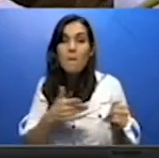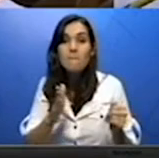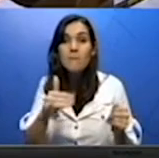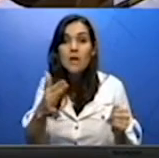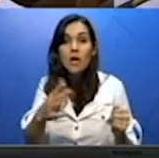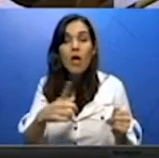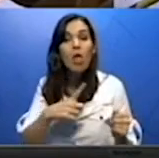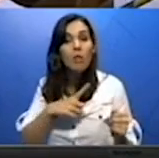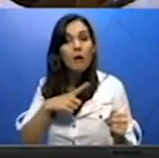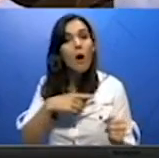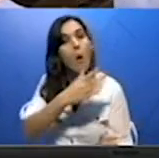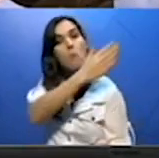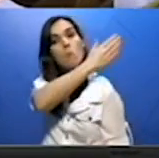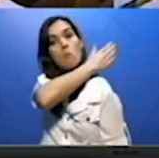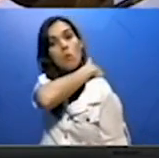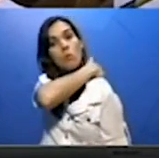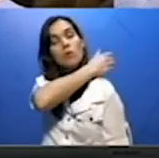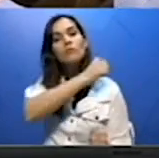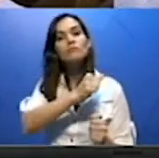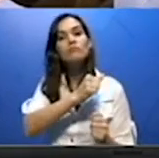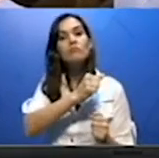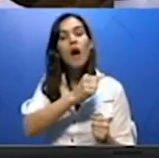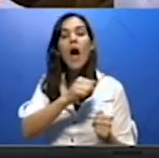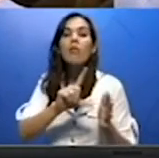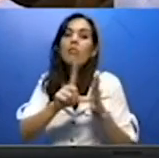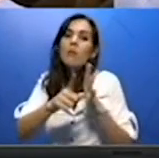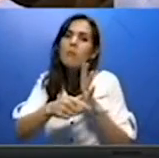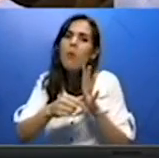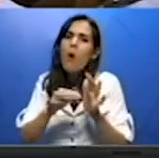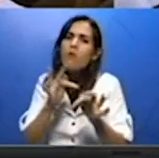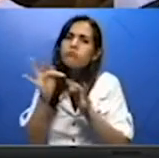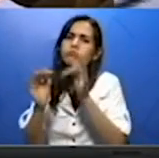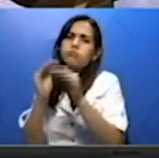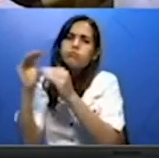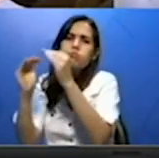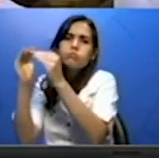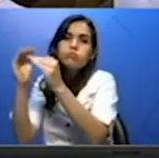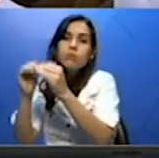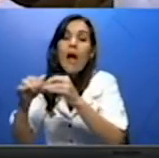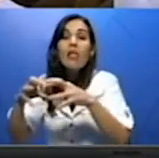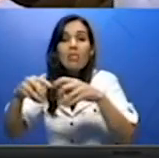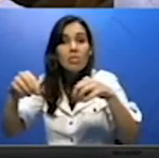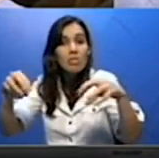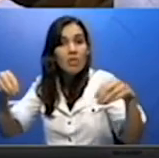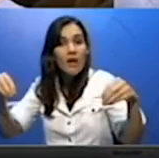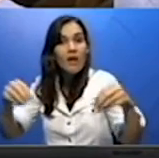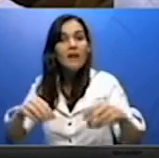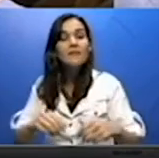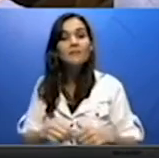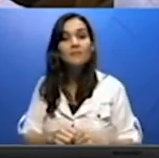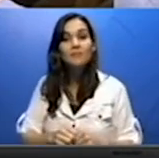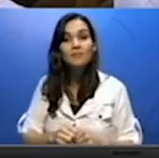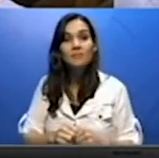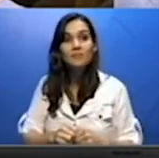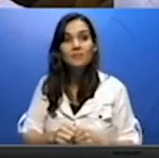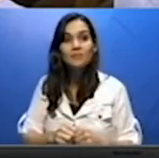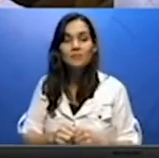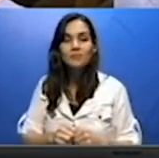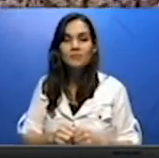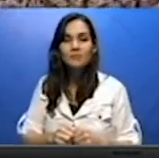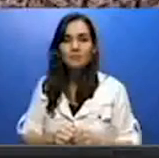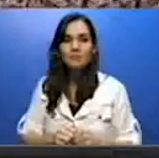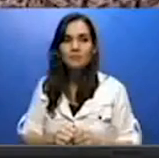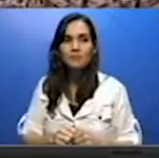partir dele deu origem aos animais terrestres atualmente nós temos como representante de peixe com pulmão a piramboia